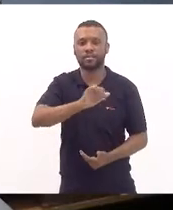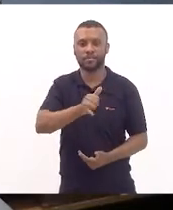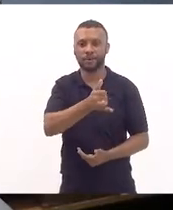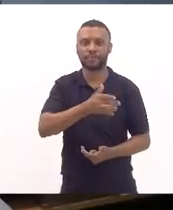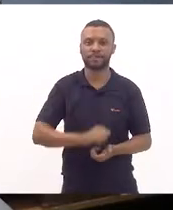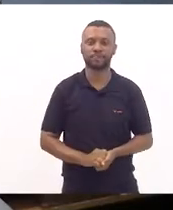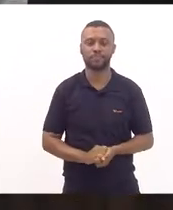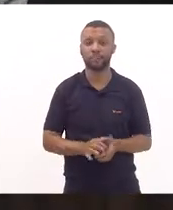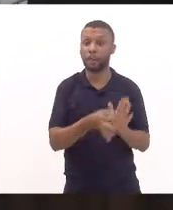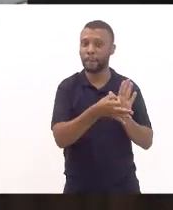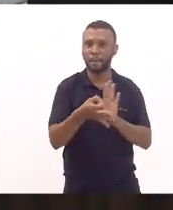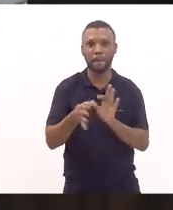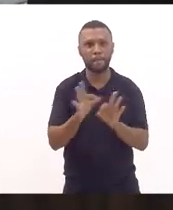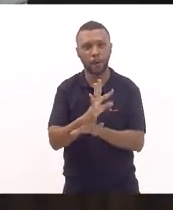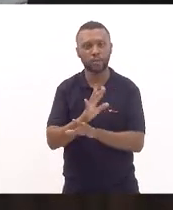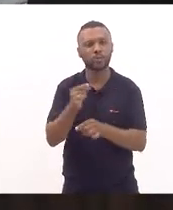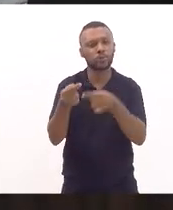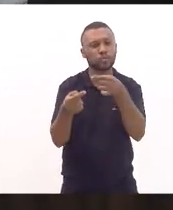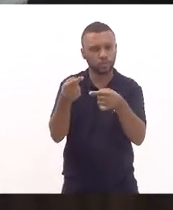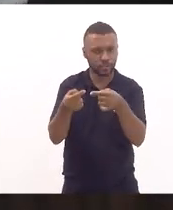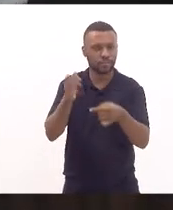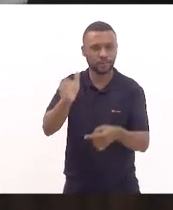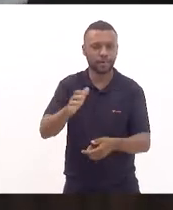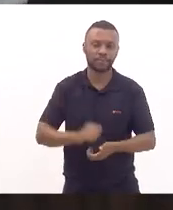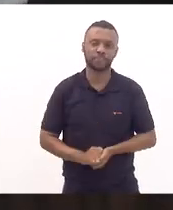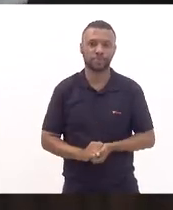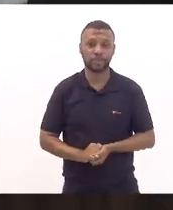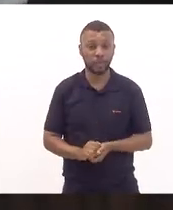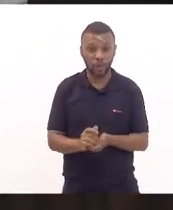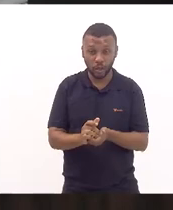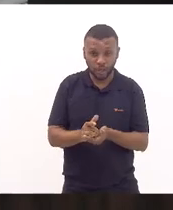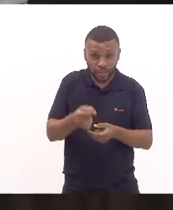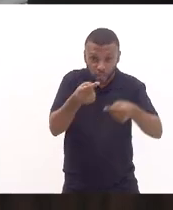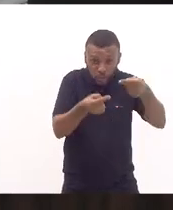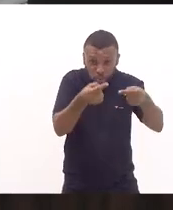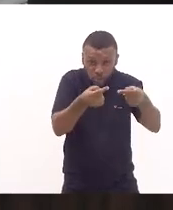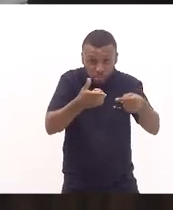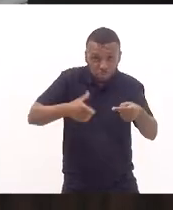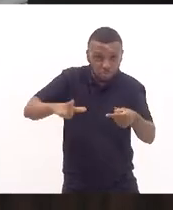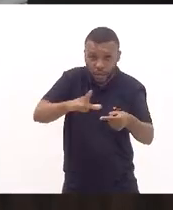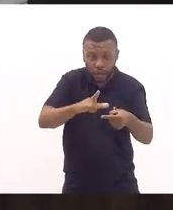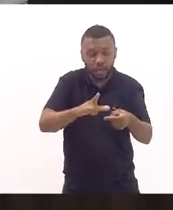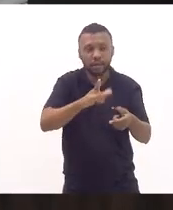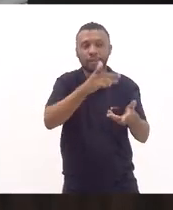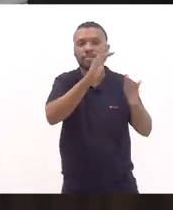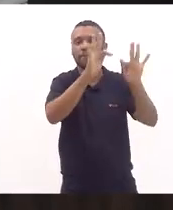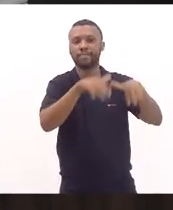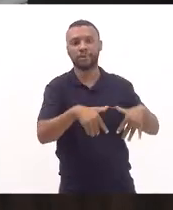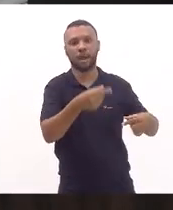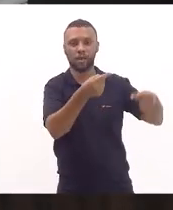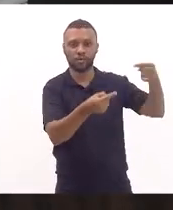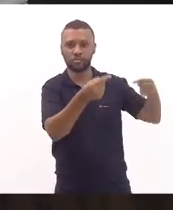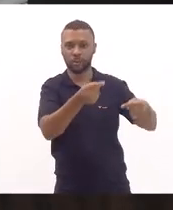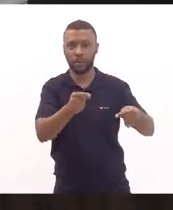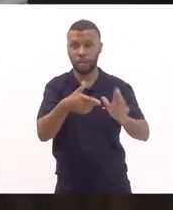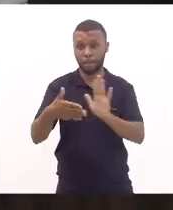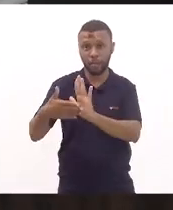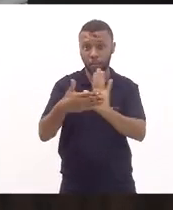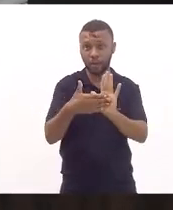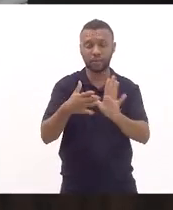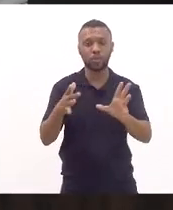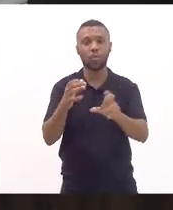Os pareceres emitidos em discussão. Não havendo quem queira discutir, encerrada a discussão, o presente proposta